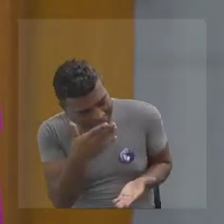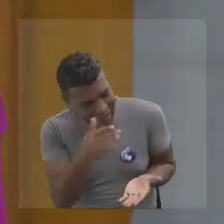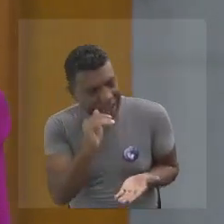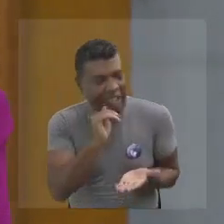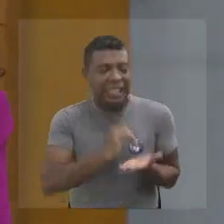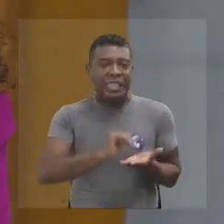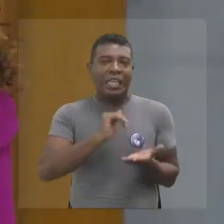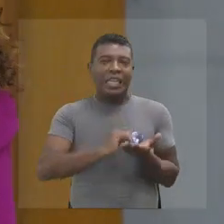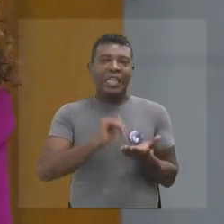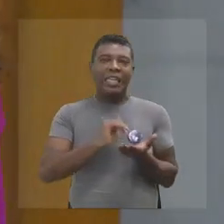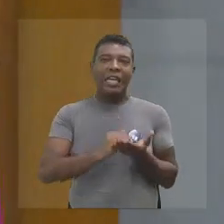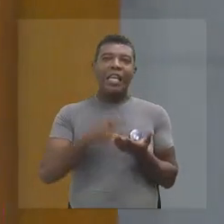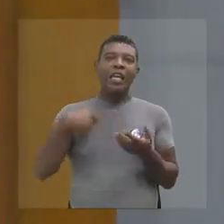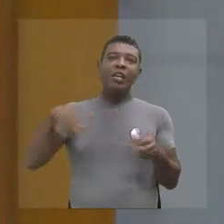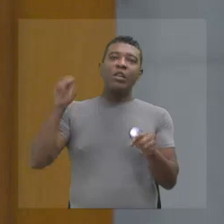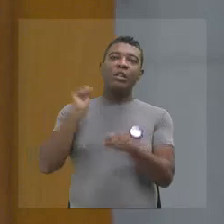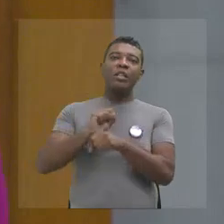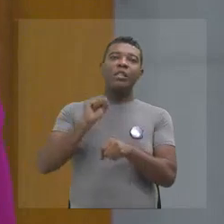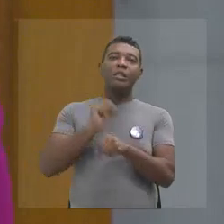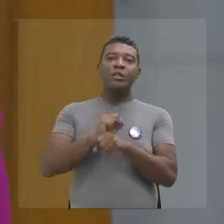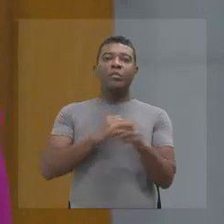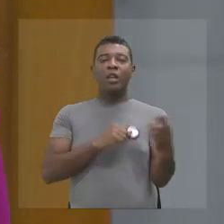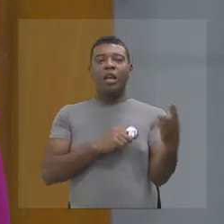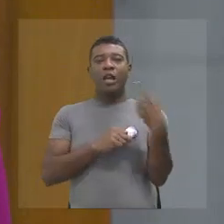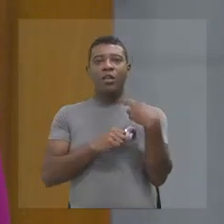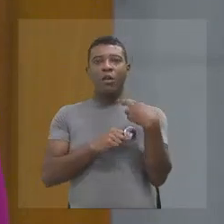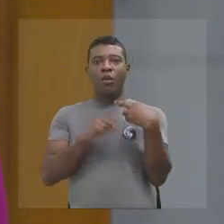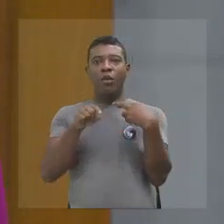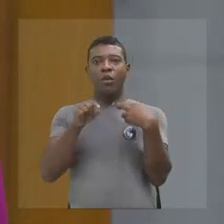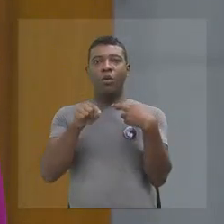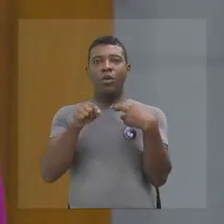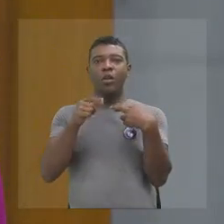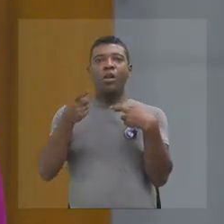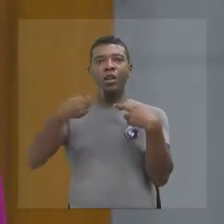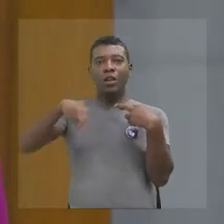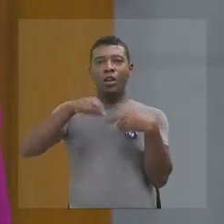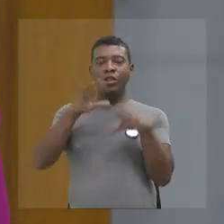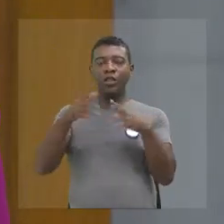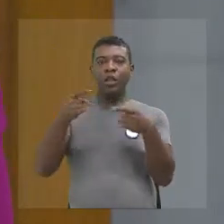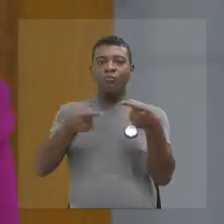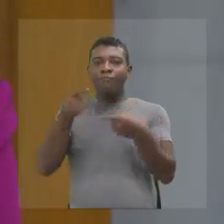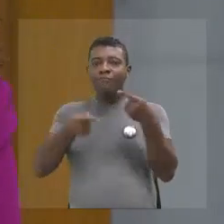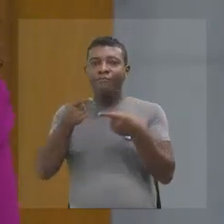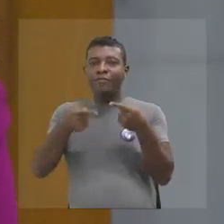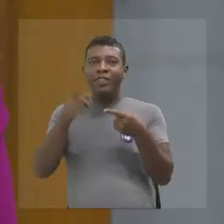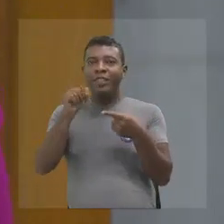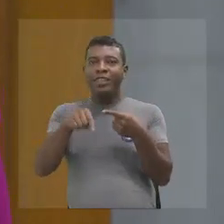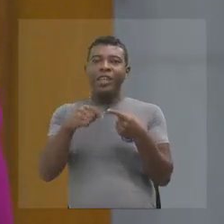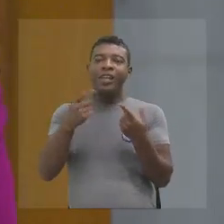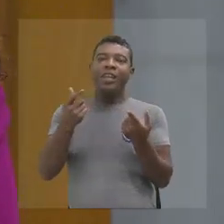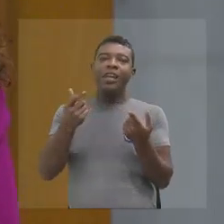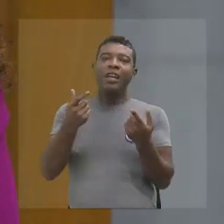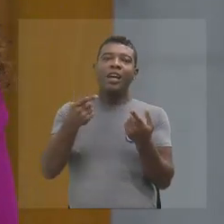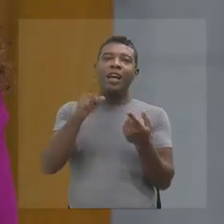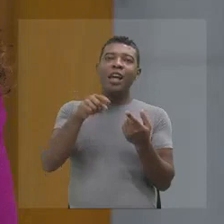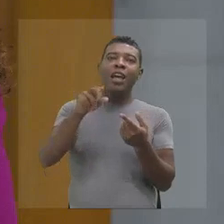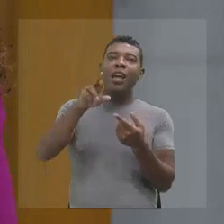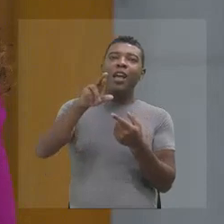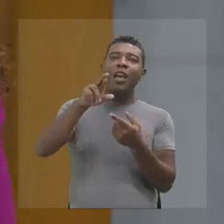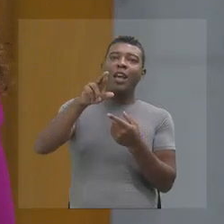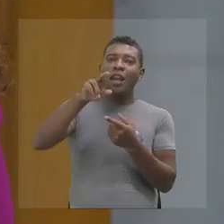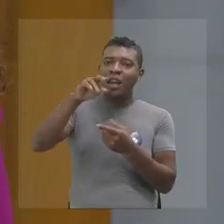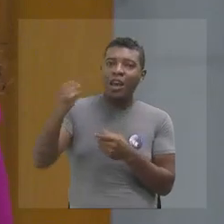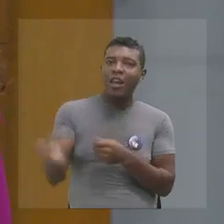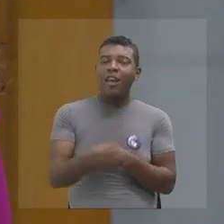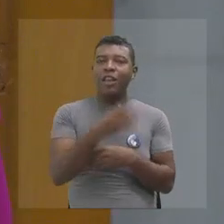ter retorno essa questão do frio de nós discutimos né porque aquela história da gente renovar junto com as bacias hidrográficas